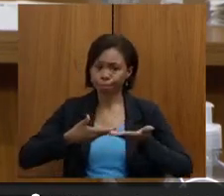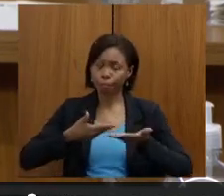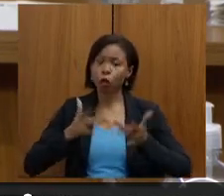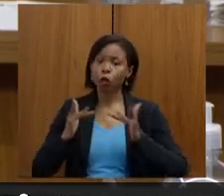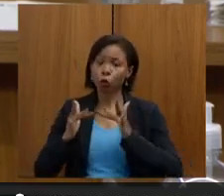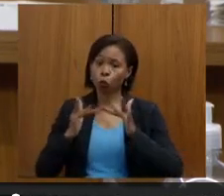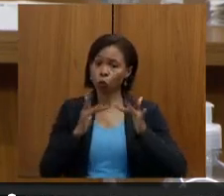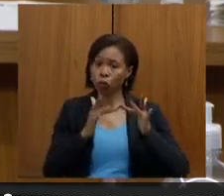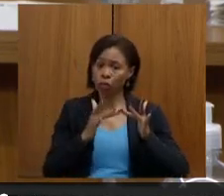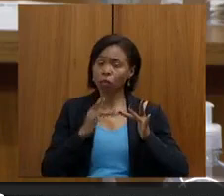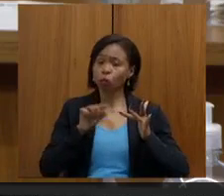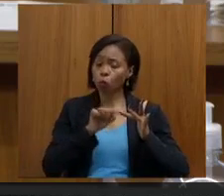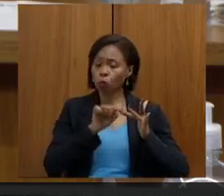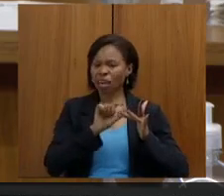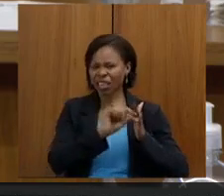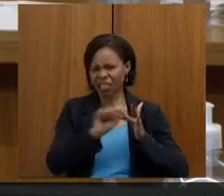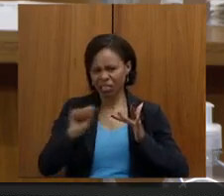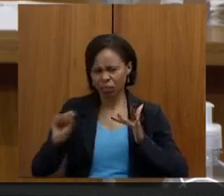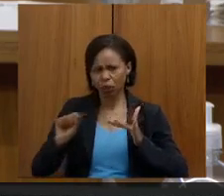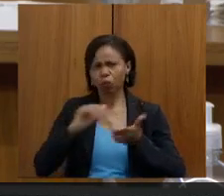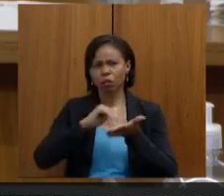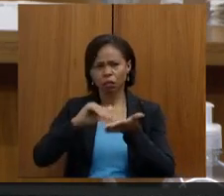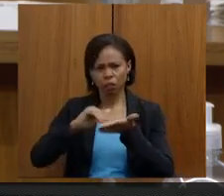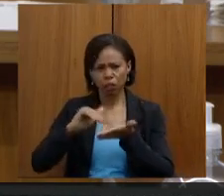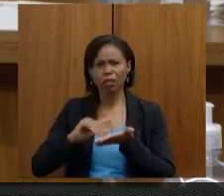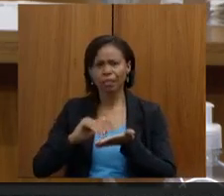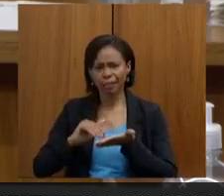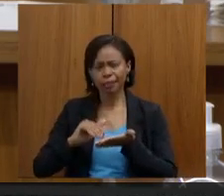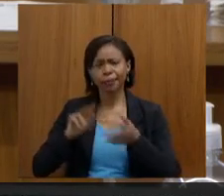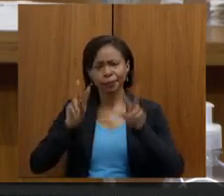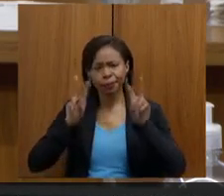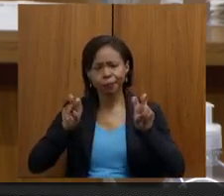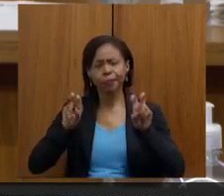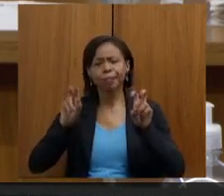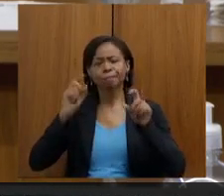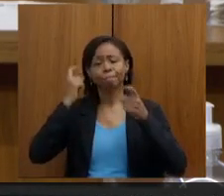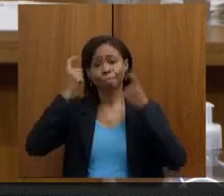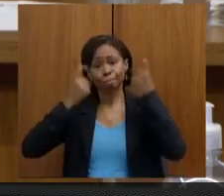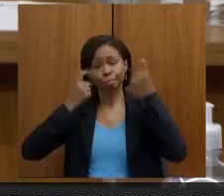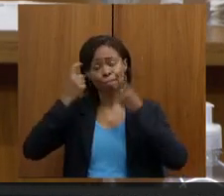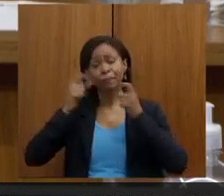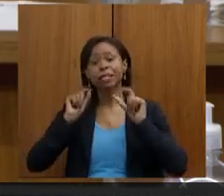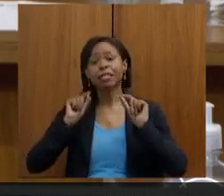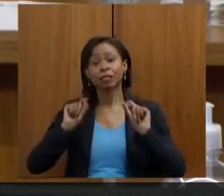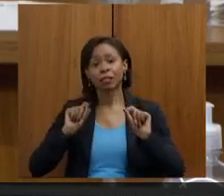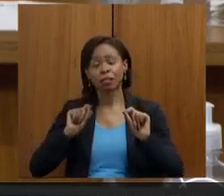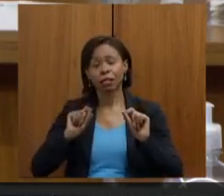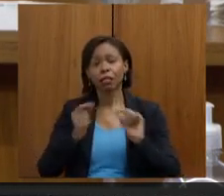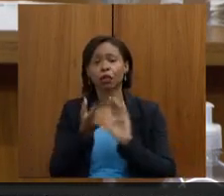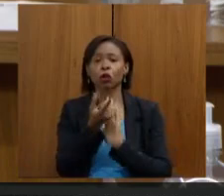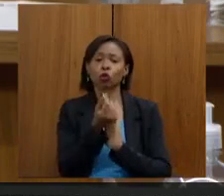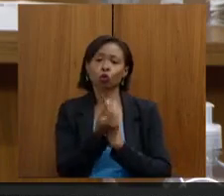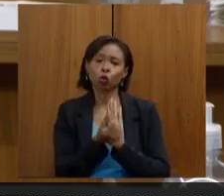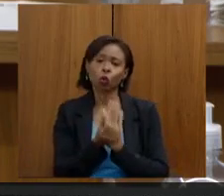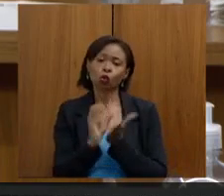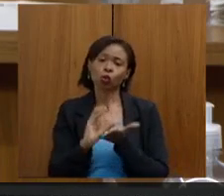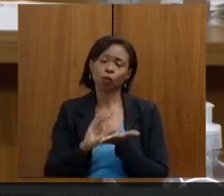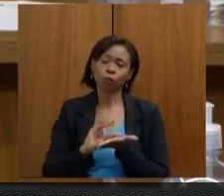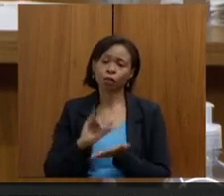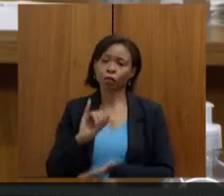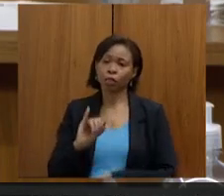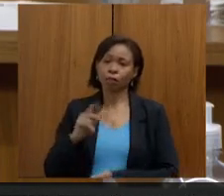secretarias que já citei em razão de nossa preocupação no que se refere ao orçamento do